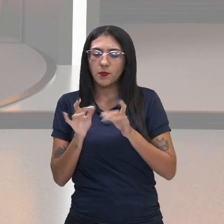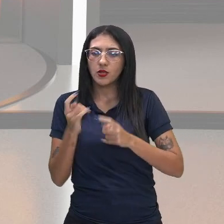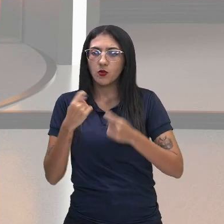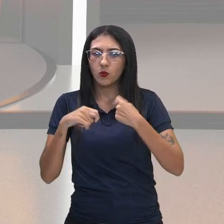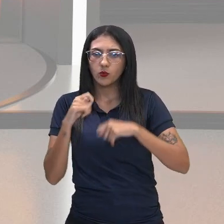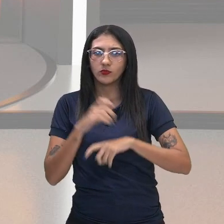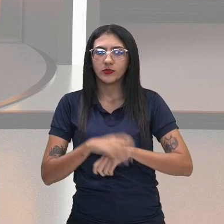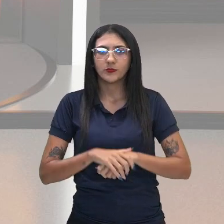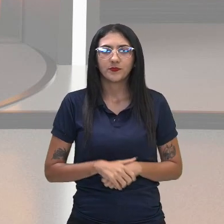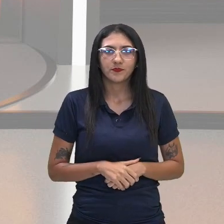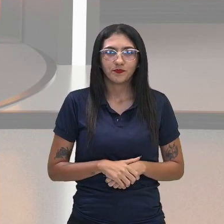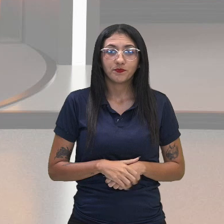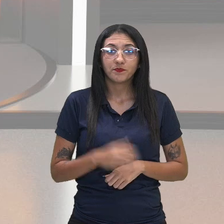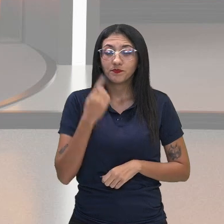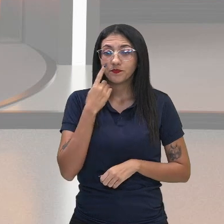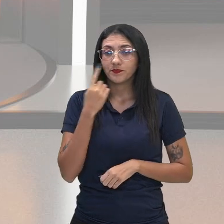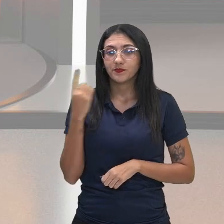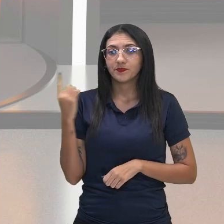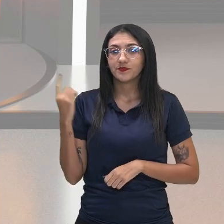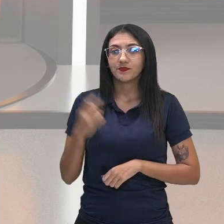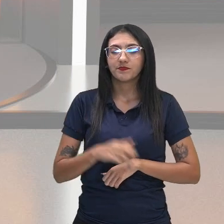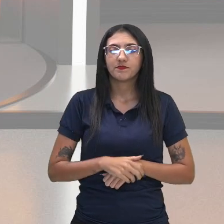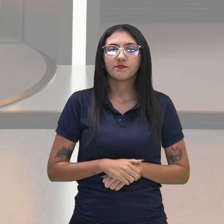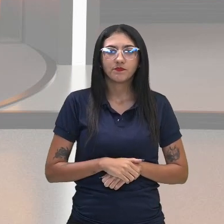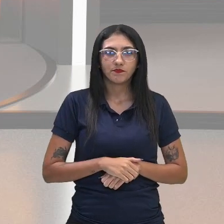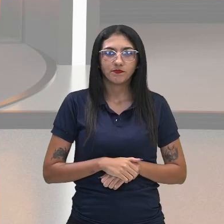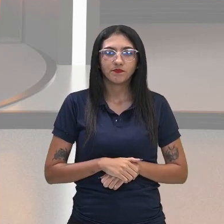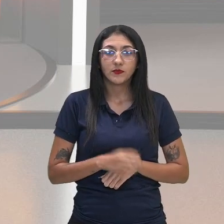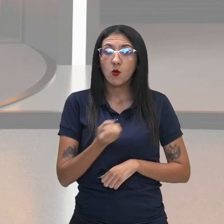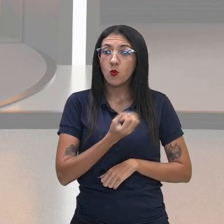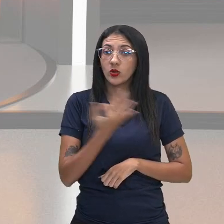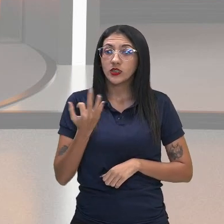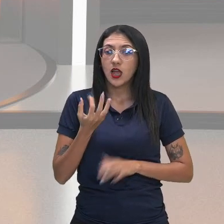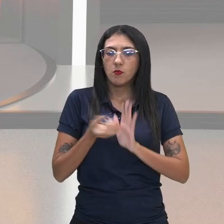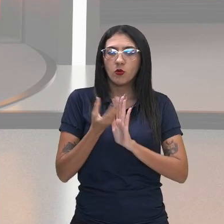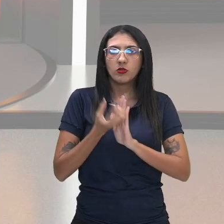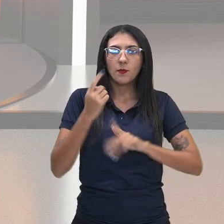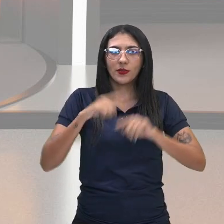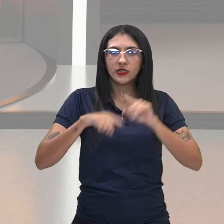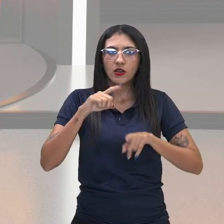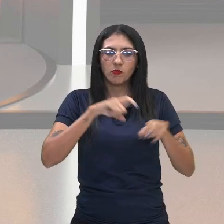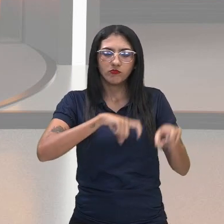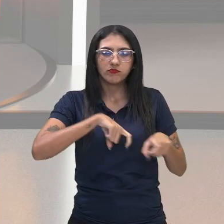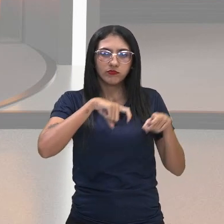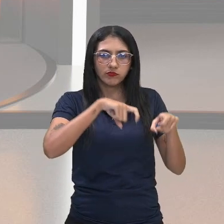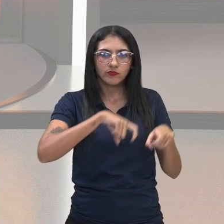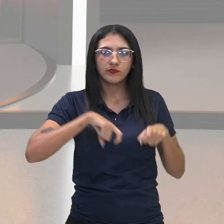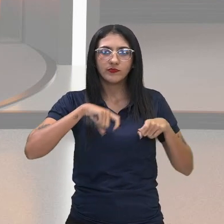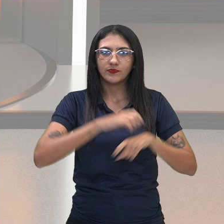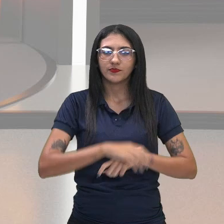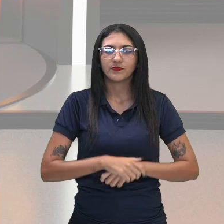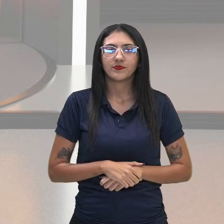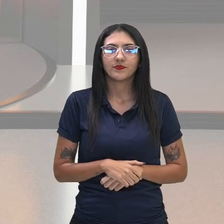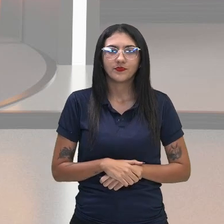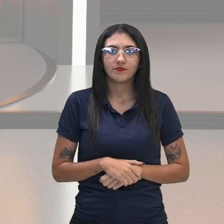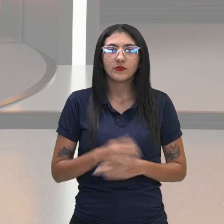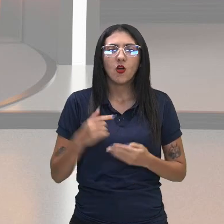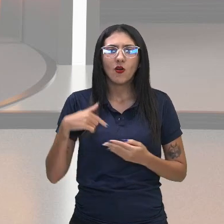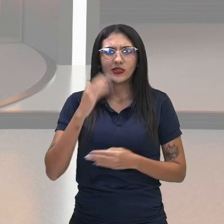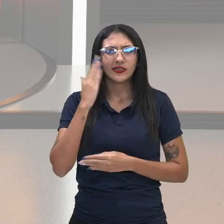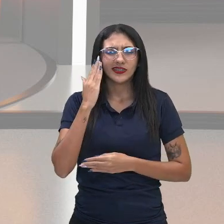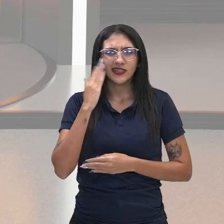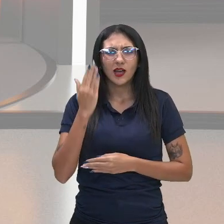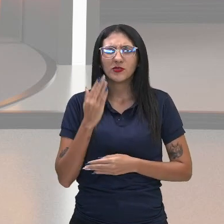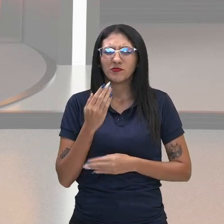como a gente vai verificar aqui, é o aumento da produção agrícola. A gente sabe que durante a queda do